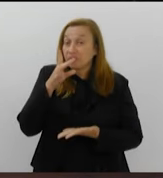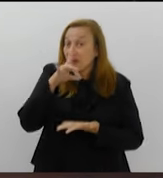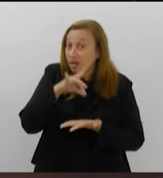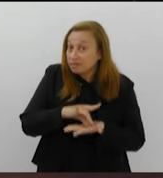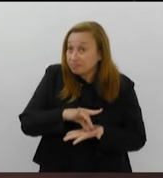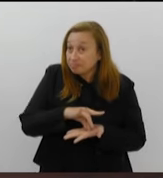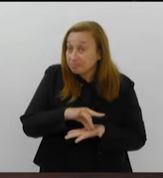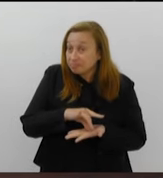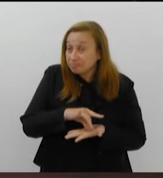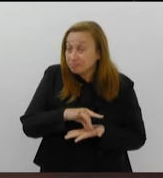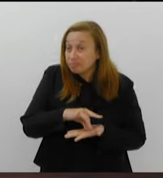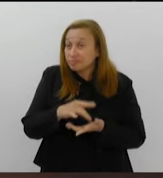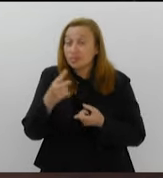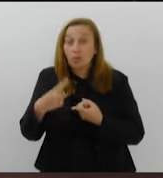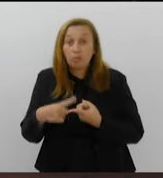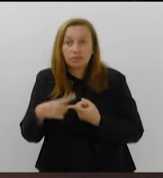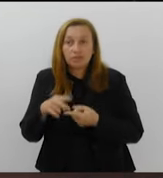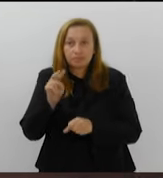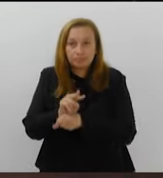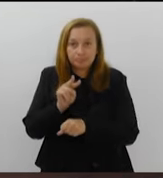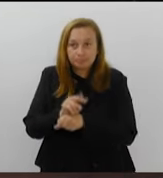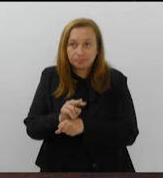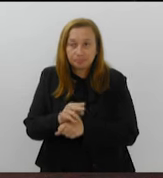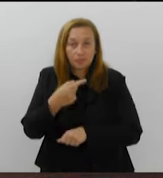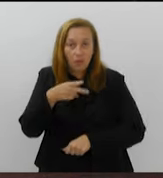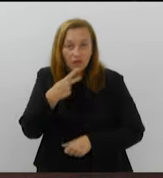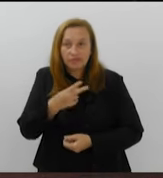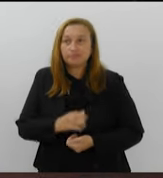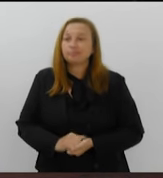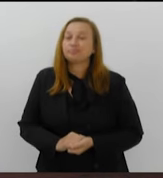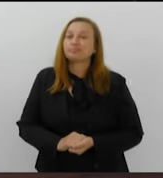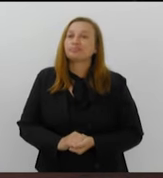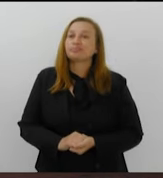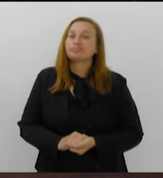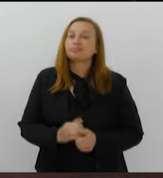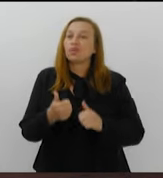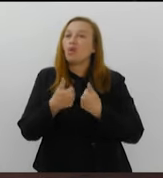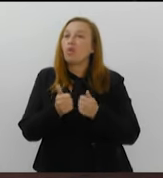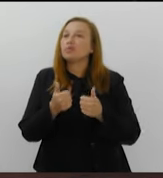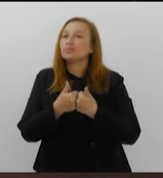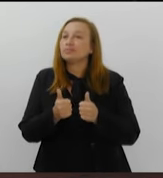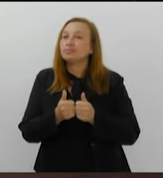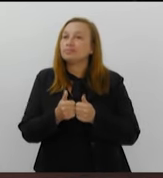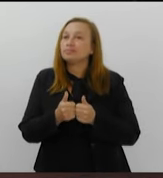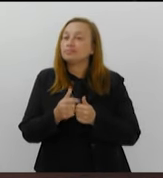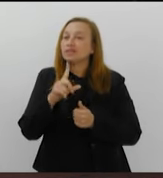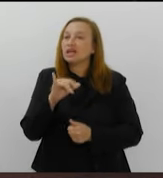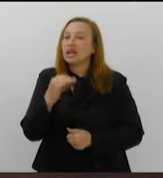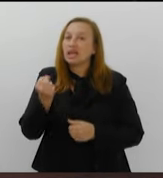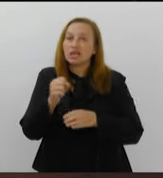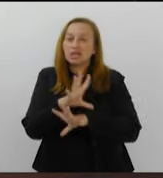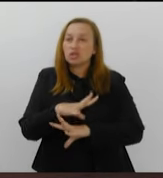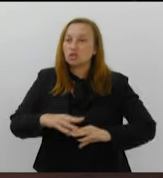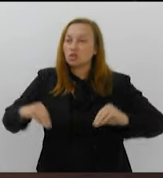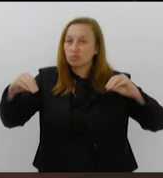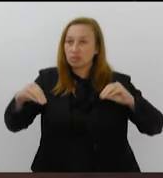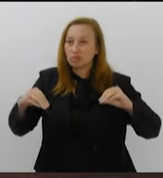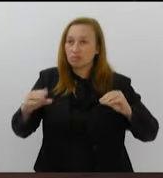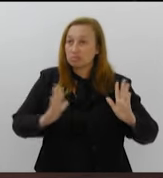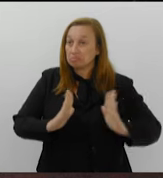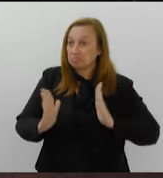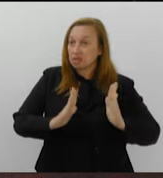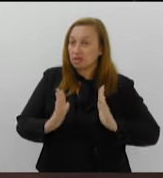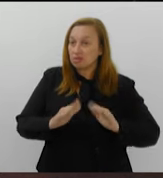realidade do porquê da proteção. Vamos lá. Ônibus, linhas sumiram na época